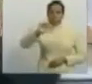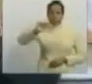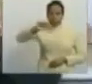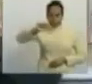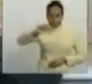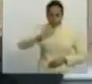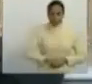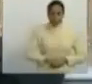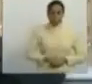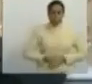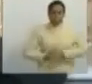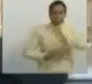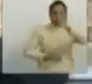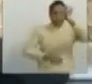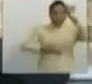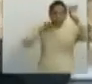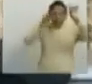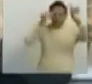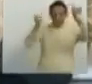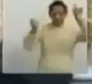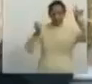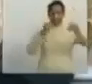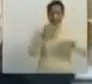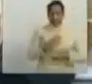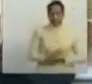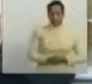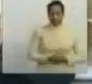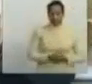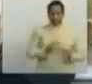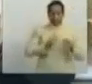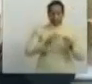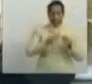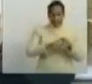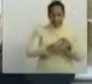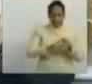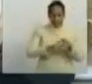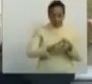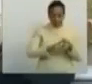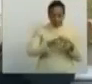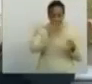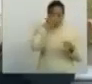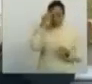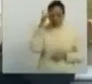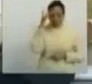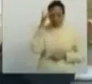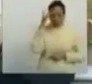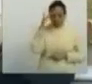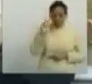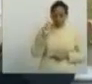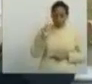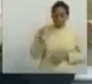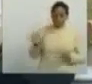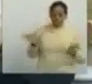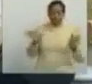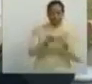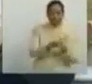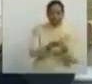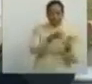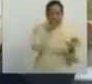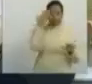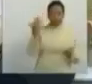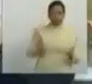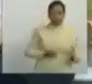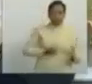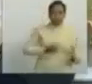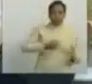Porque com quem compactua com pessoas que aderem ao aborto está excomungado.